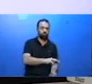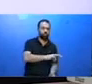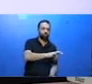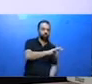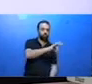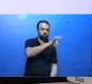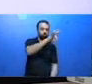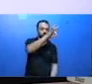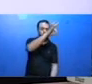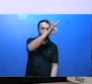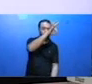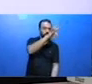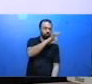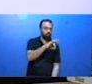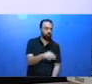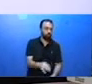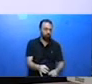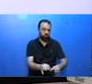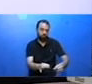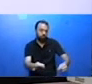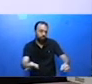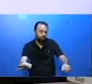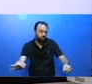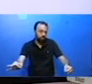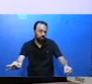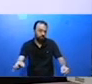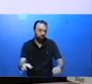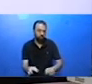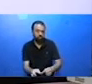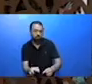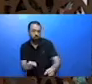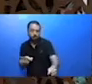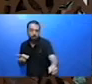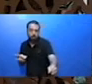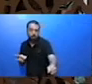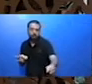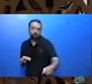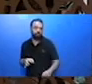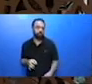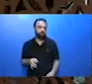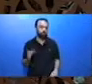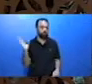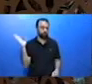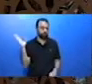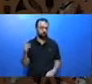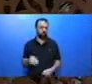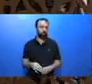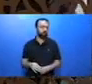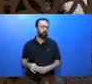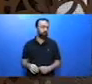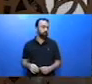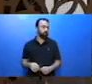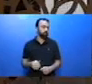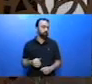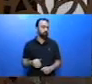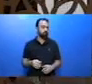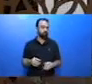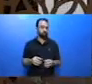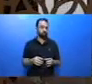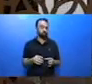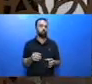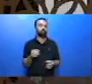o comprimento de uma superfície, esse aqui é um instrumento de medida. Uma outra criança está usando